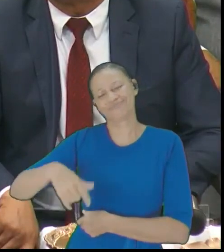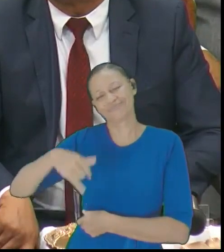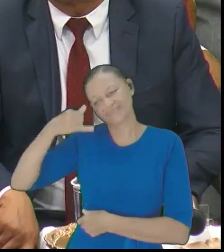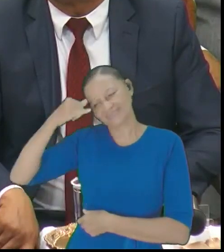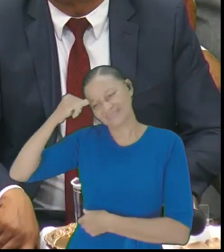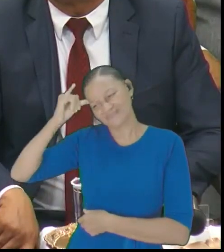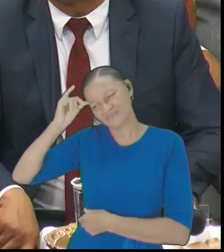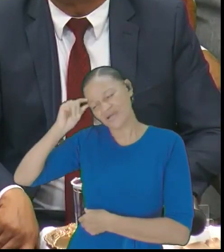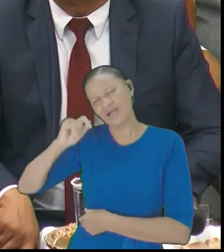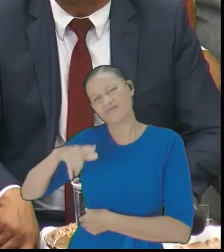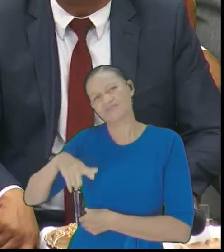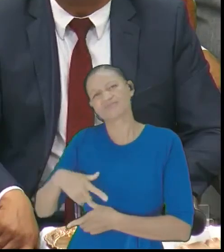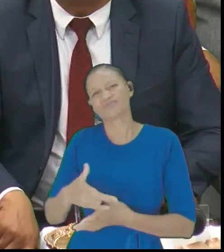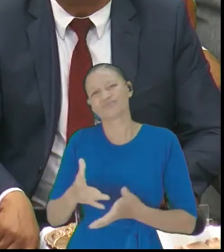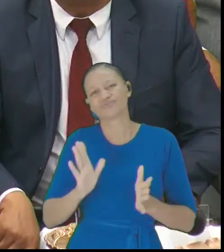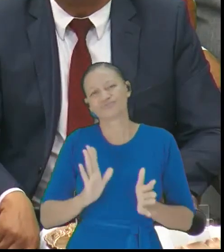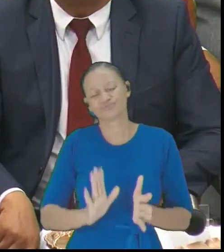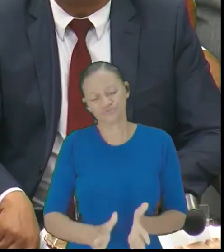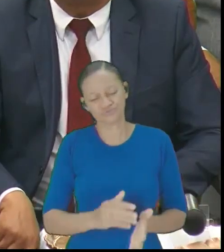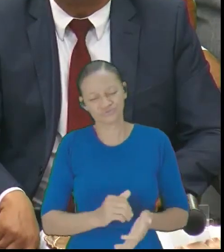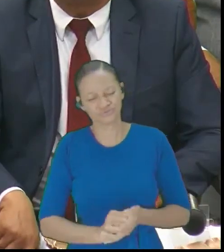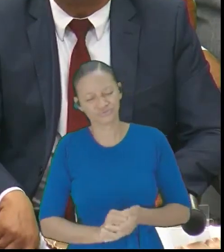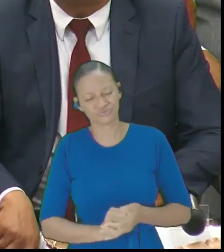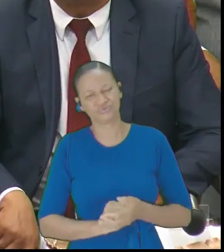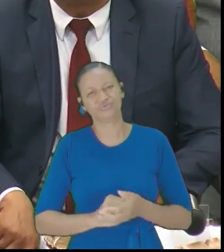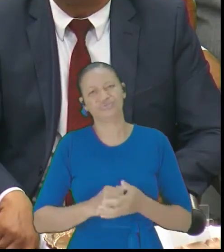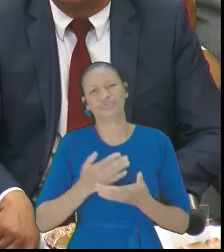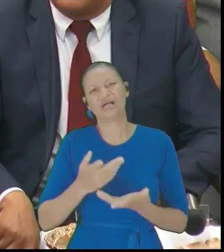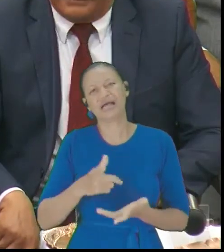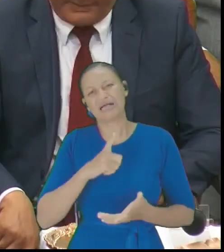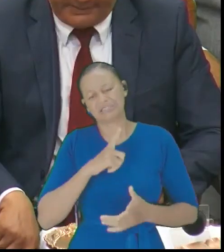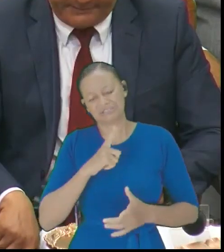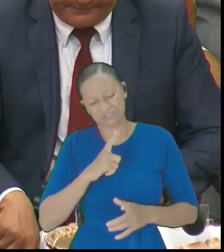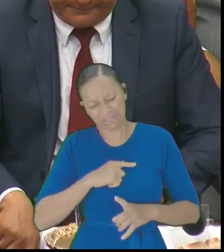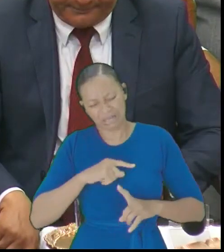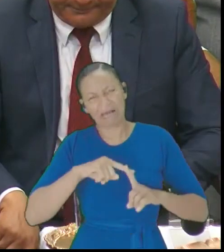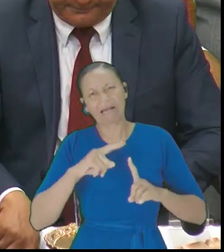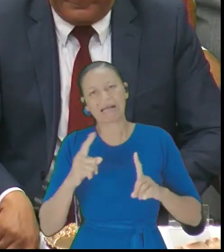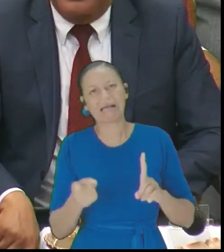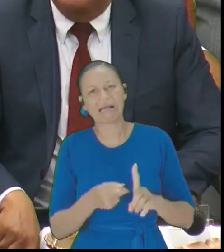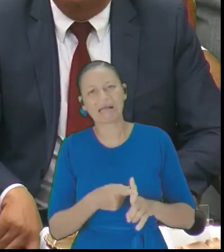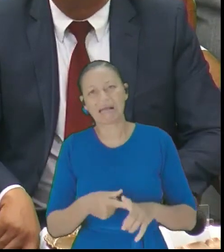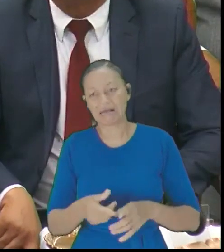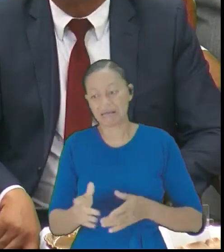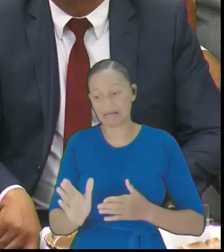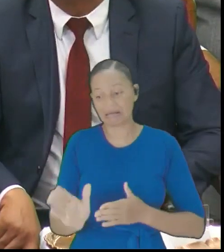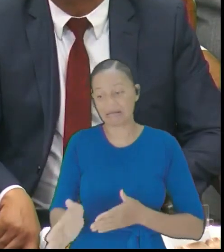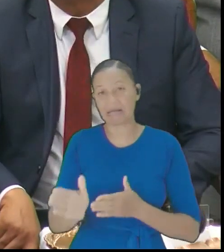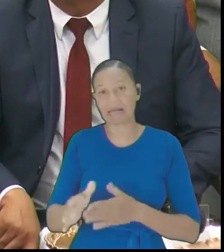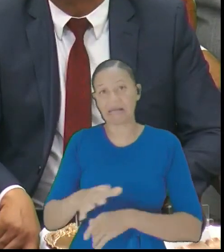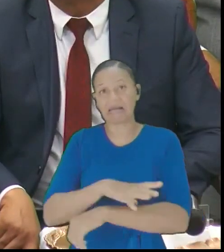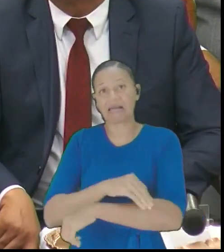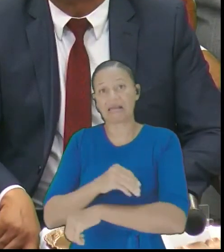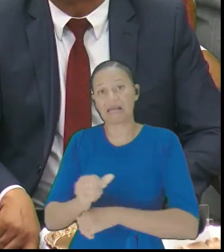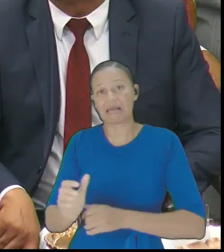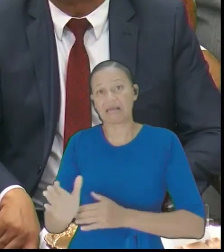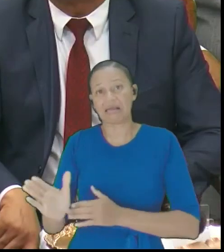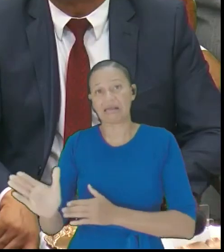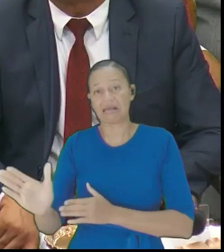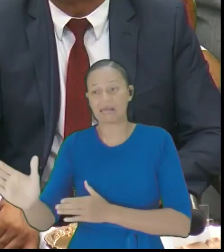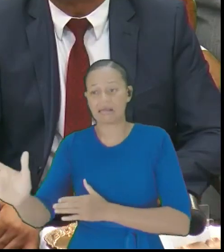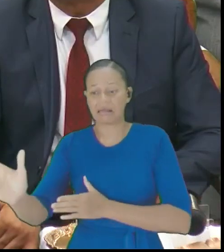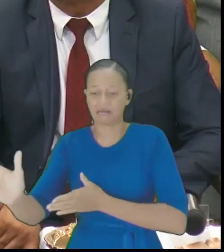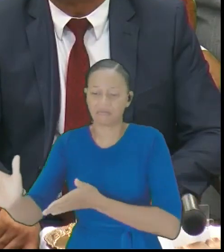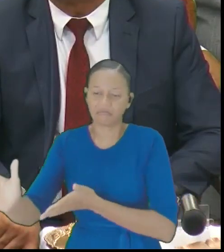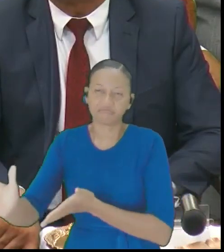de cria, faça o seguinte, vá na frente que eu vou no pasto do gado. Quando Esaú saiu na frente, a Bíblia diz que ele pegou